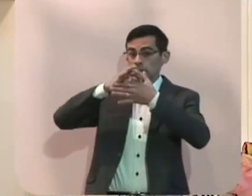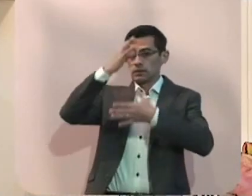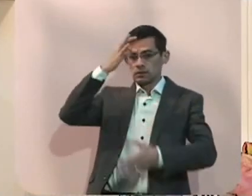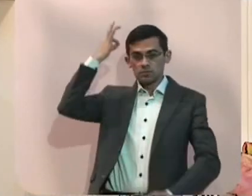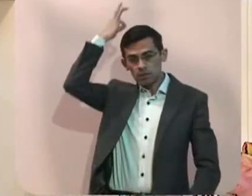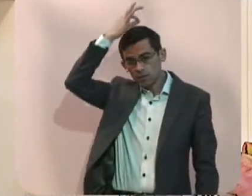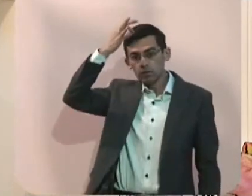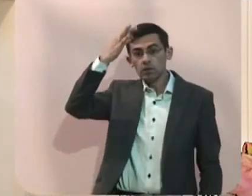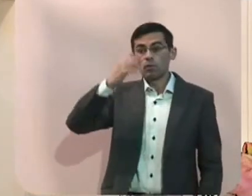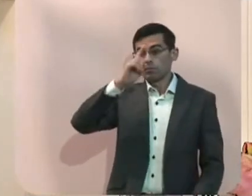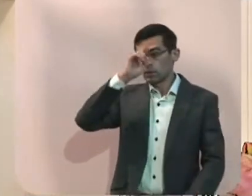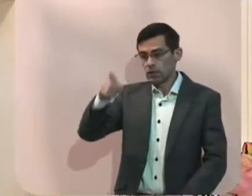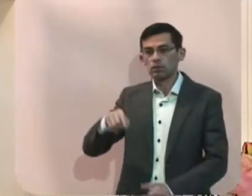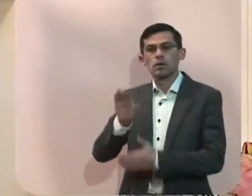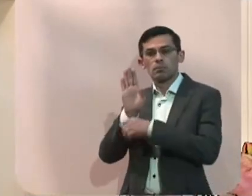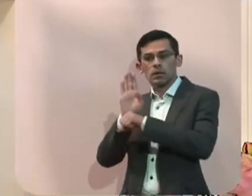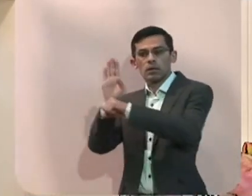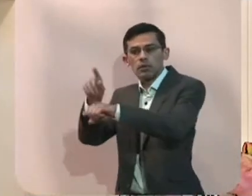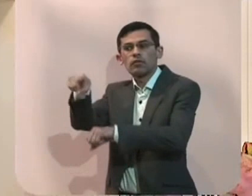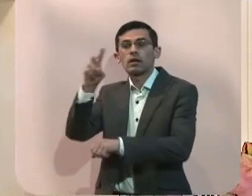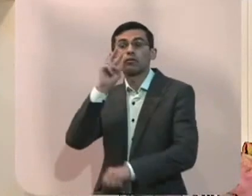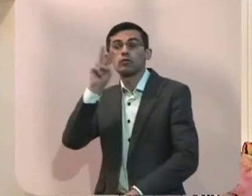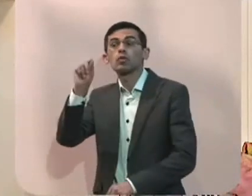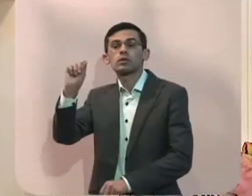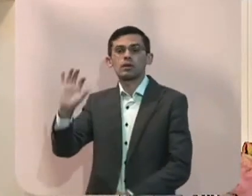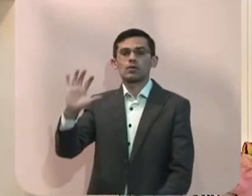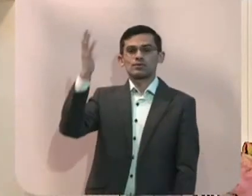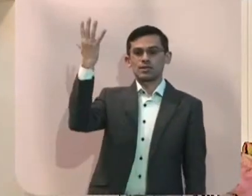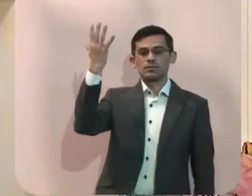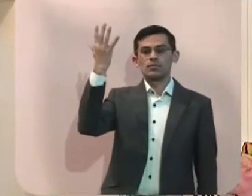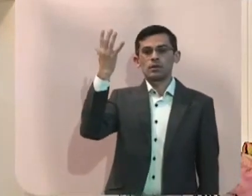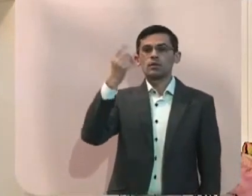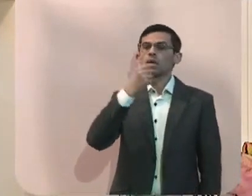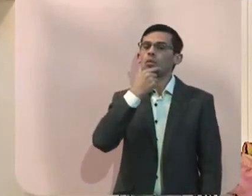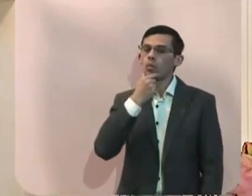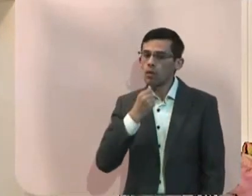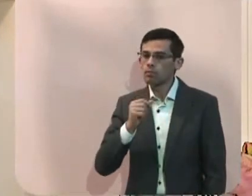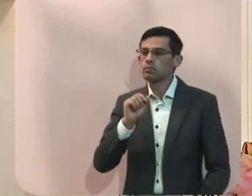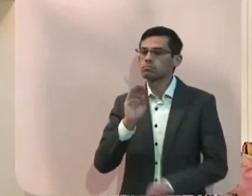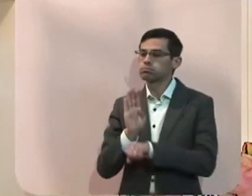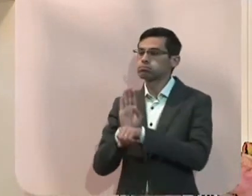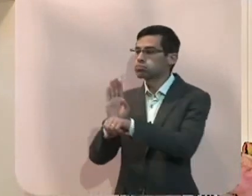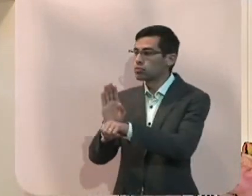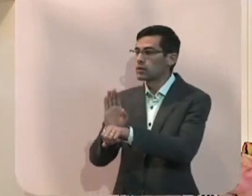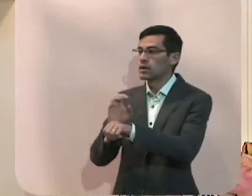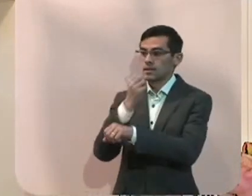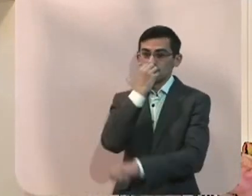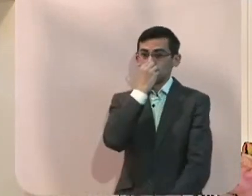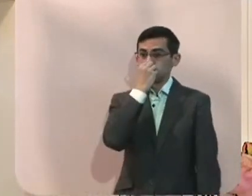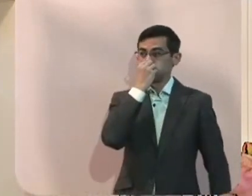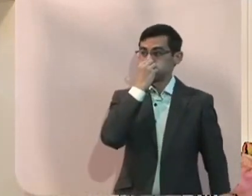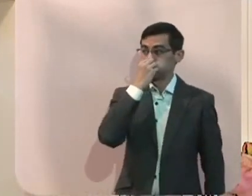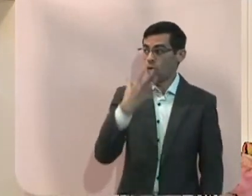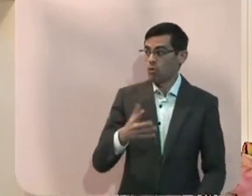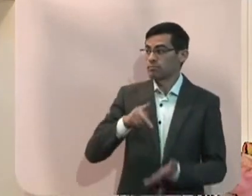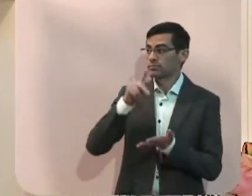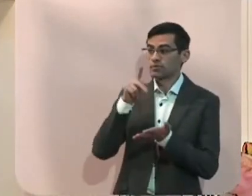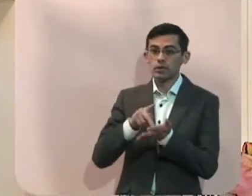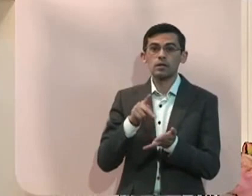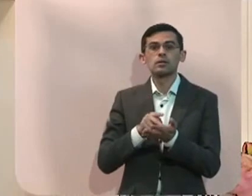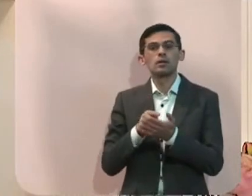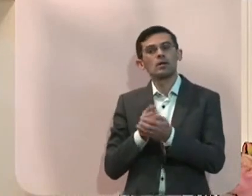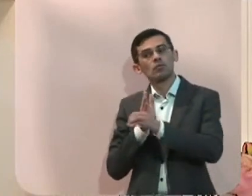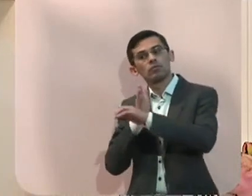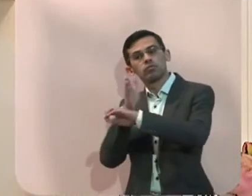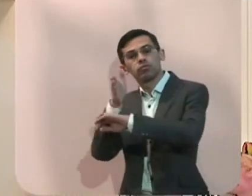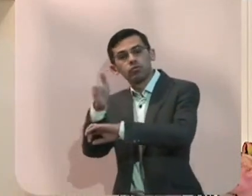disseram, Barnabé, vai lá ver o que está acontecendo nesse lugar. E aí Barnabé, gente boa, tá? Ele foi